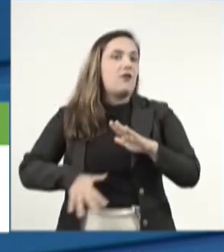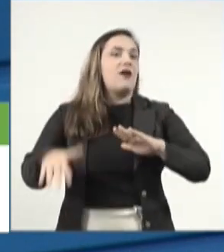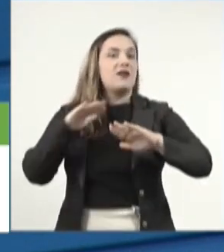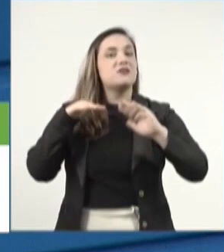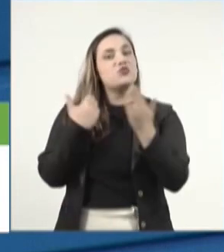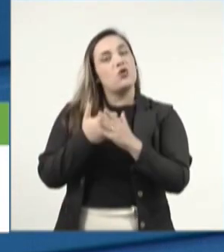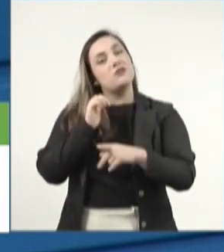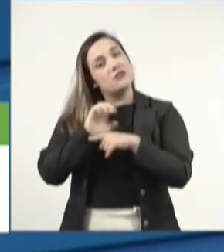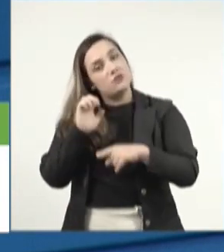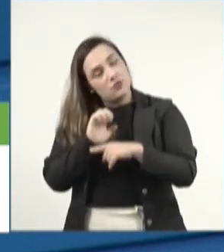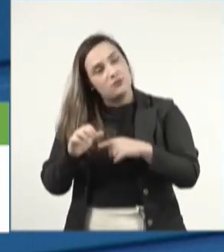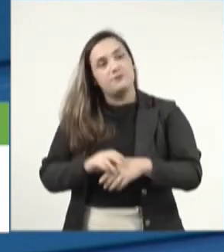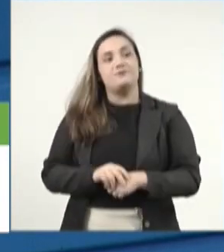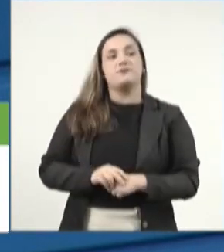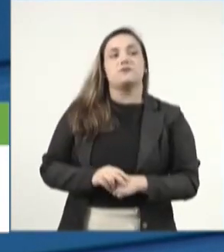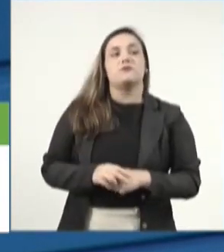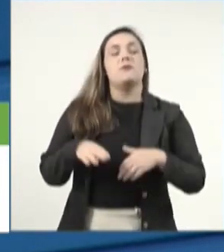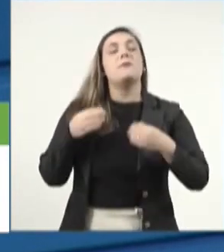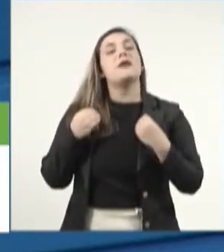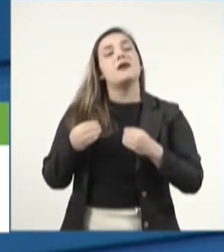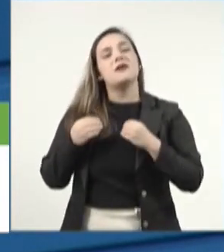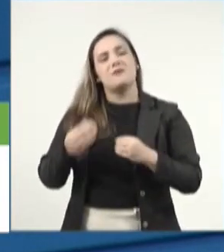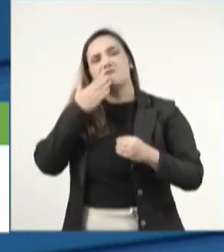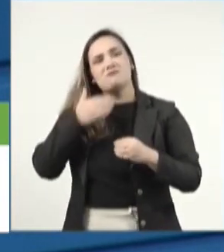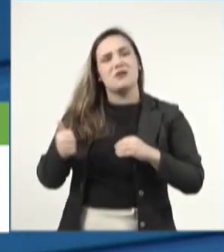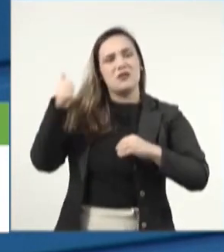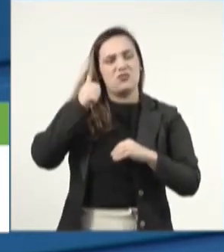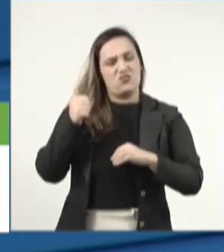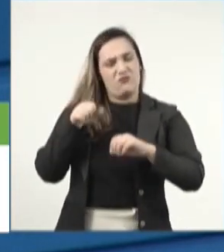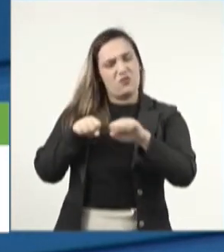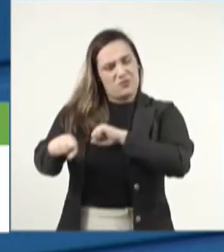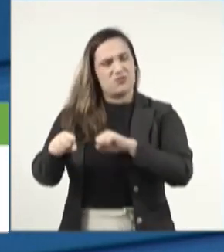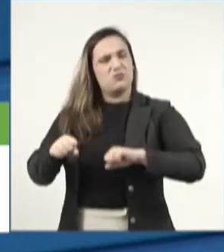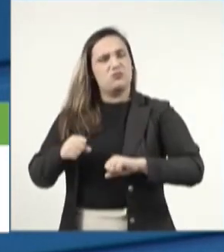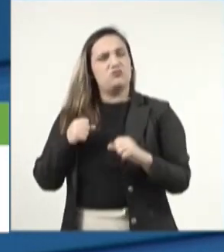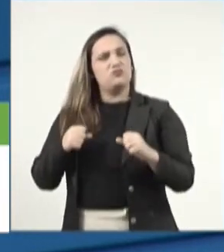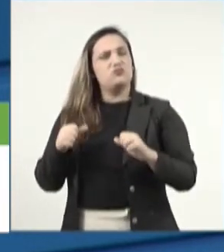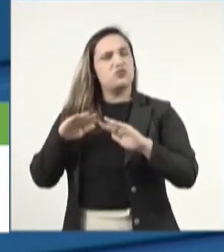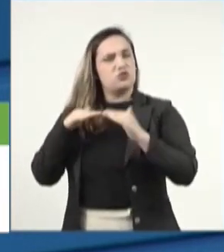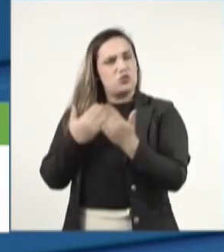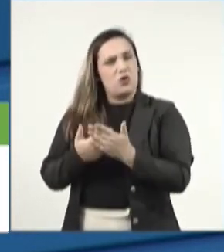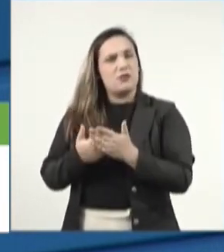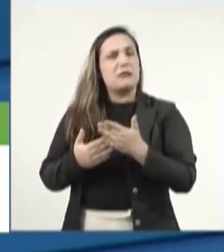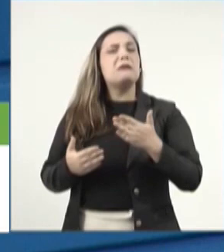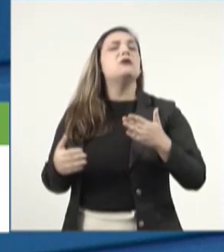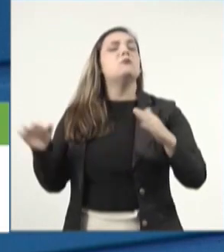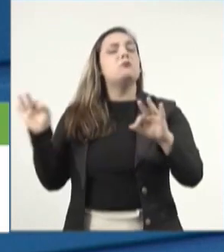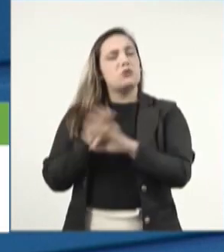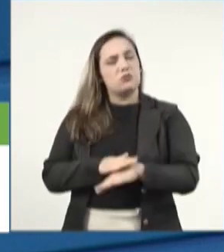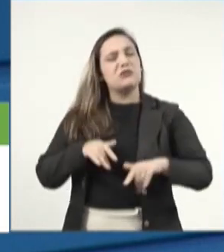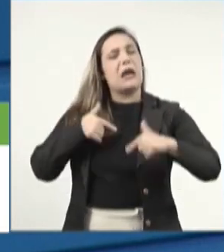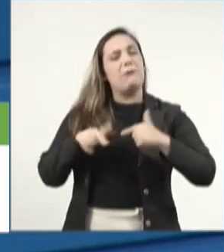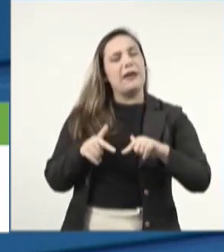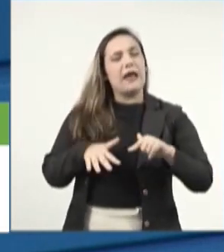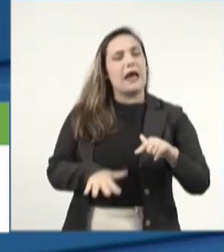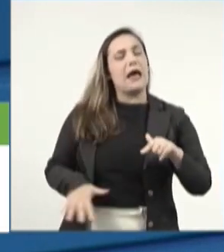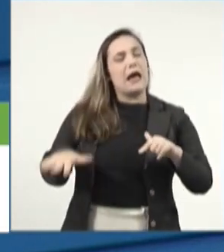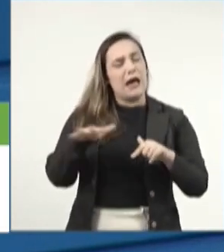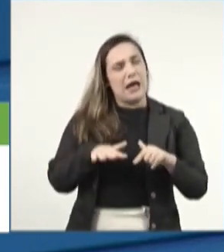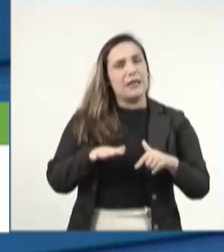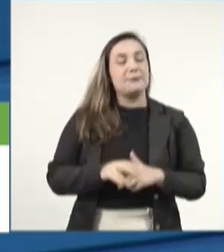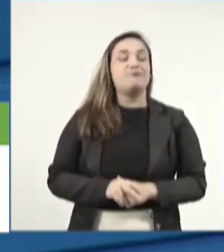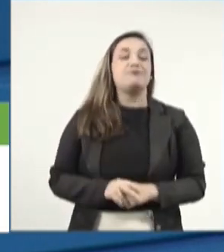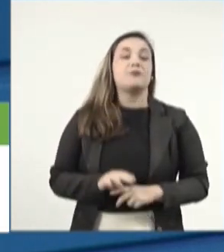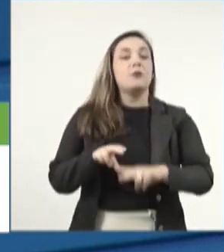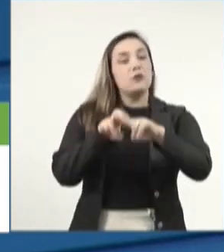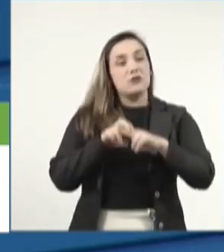de ensino, com vistas à elevação da escolaridade e preparação dos nossos jovens e adultos para o mercado de trabalho. E assim,